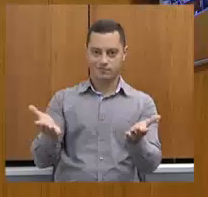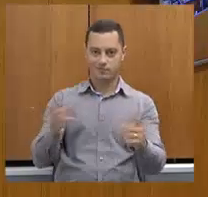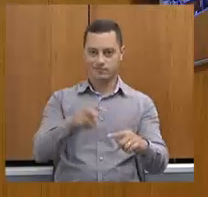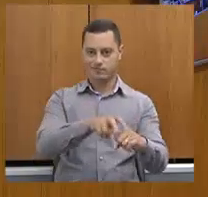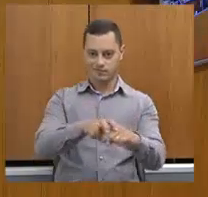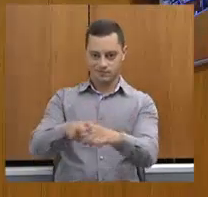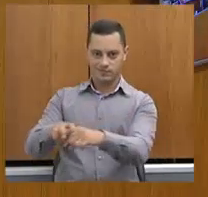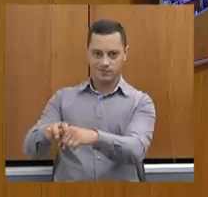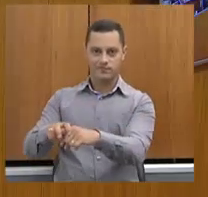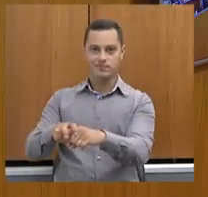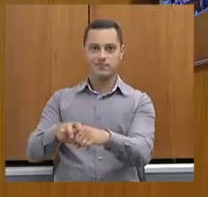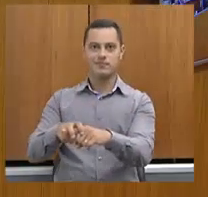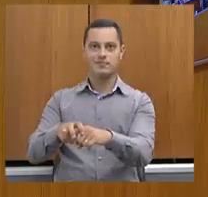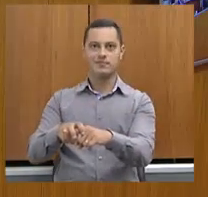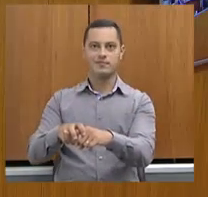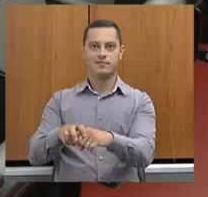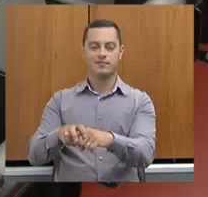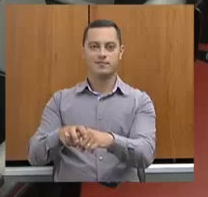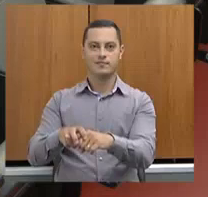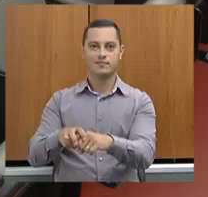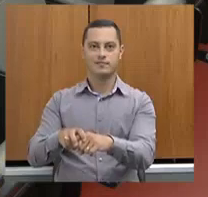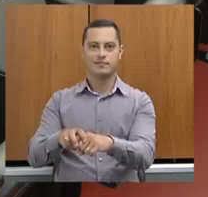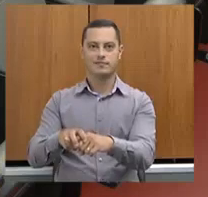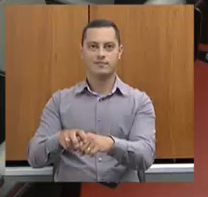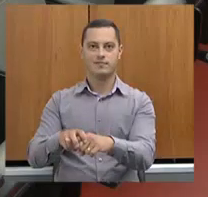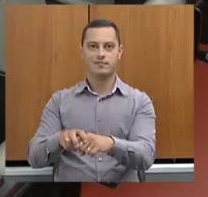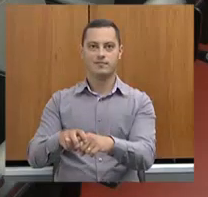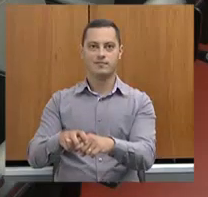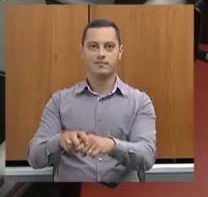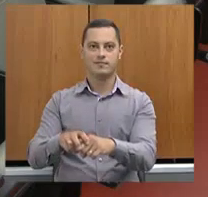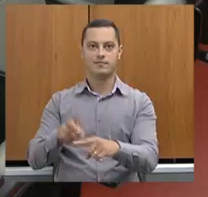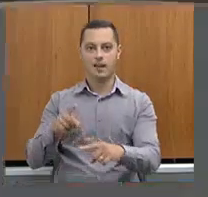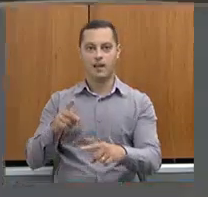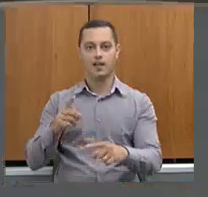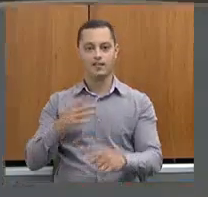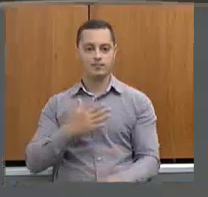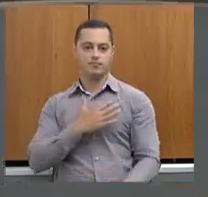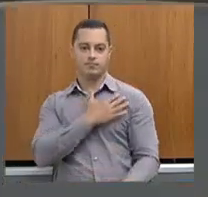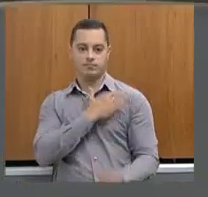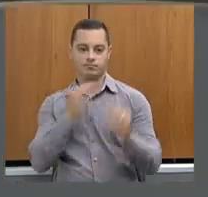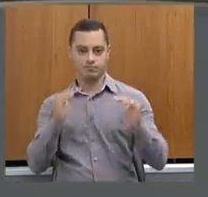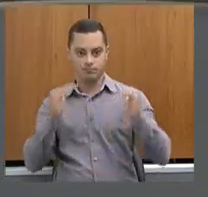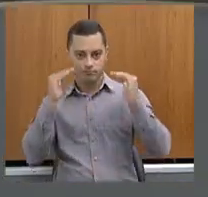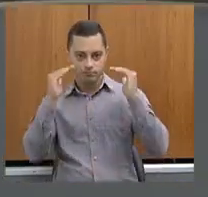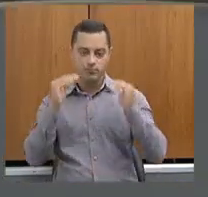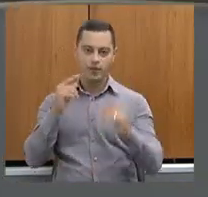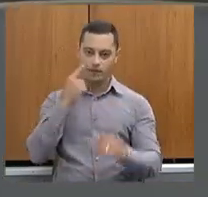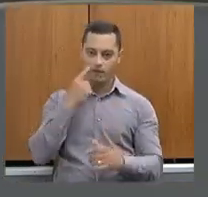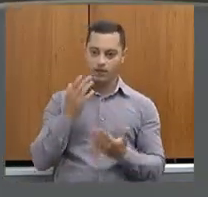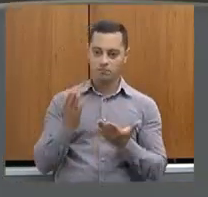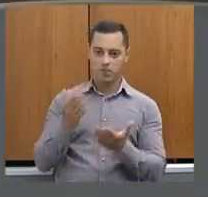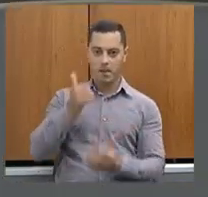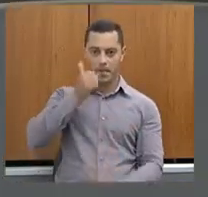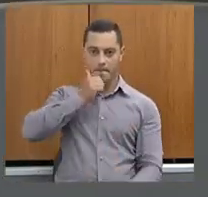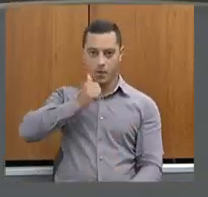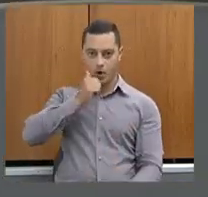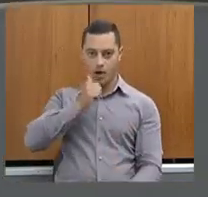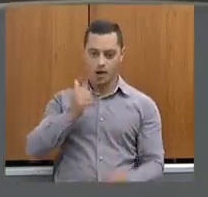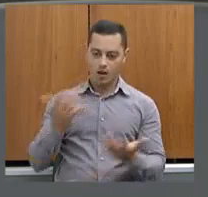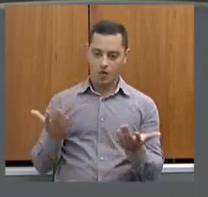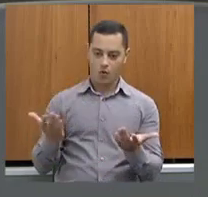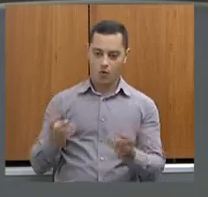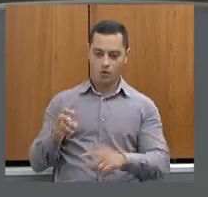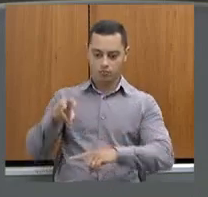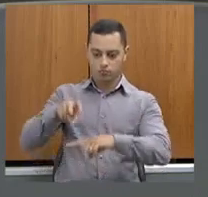é Major né Major Tenente Coronel agora Coronel e ver a mulher também ocupar esses espaços